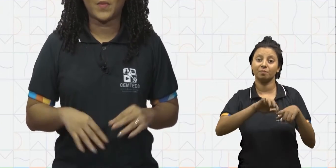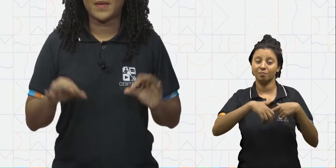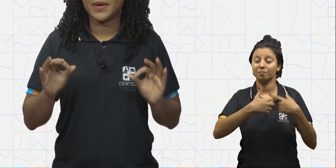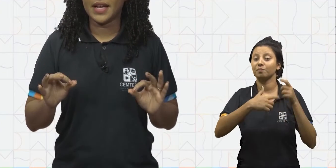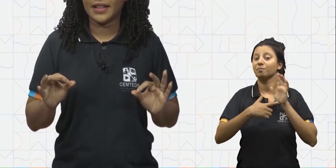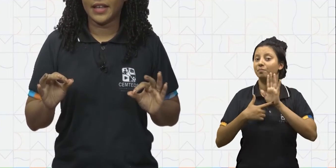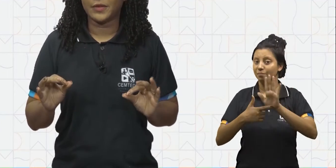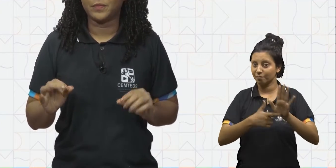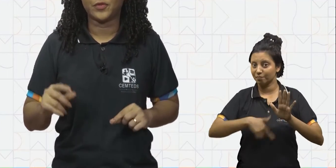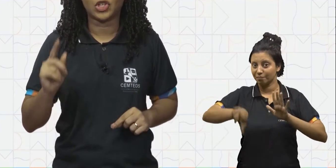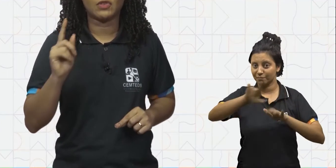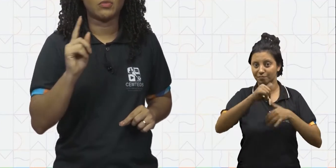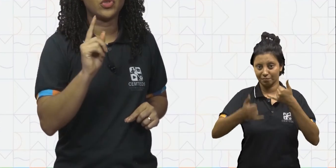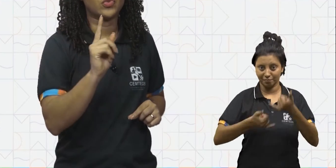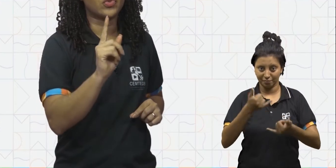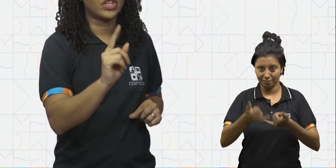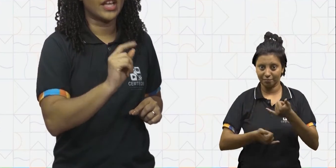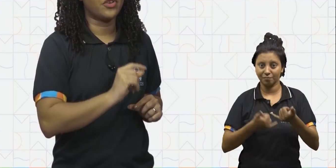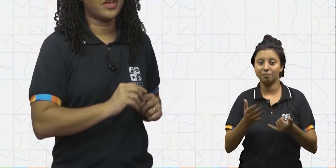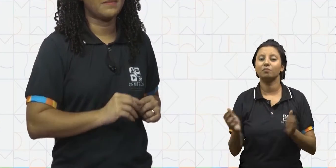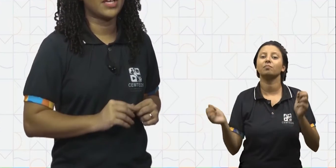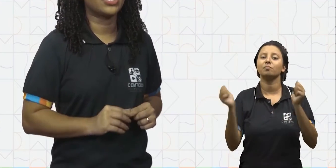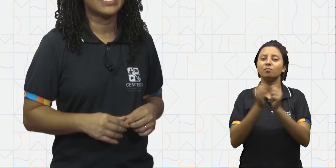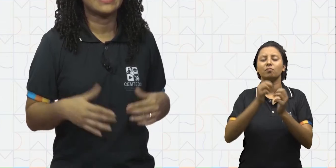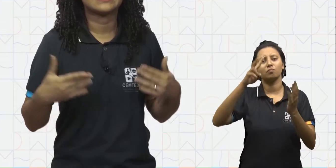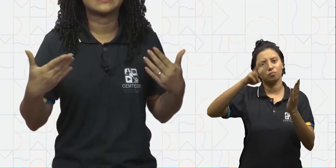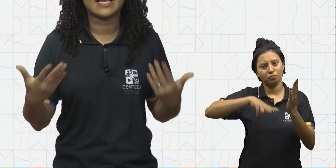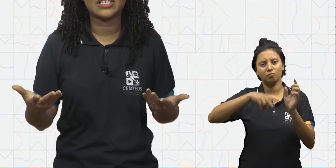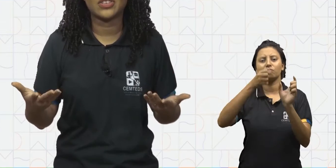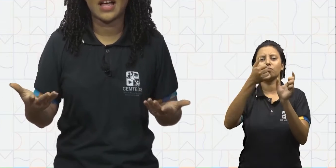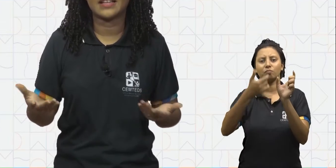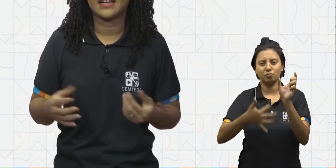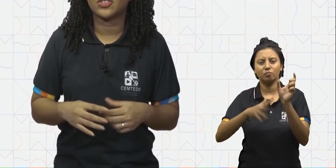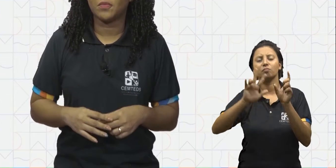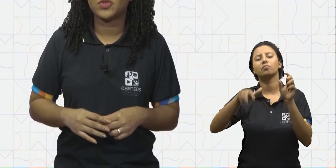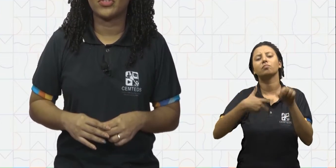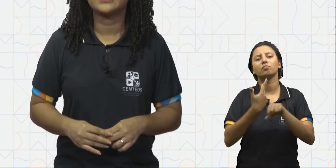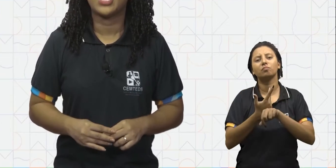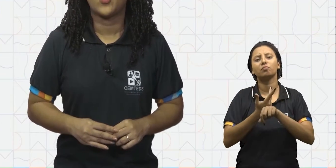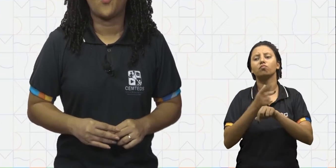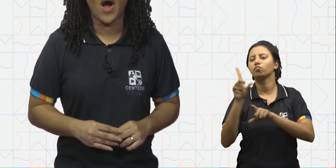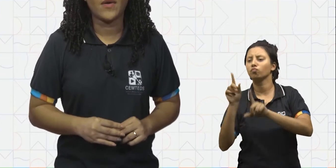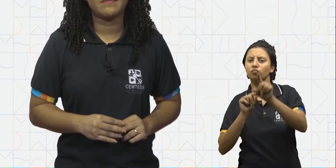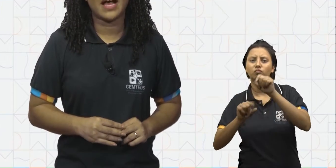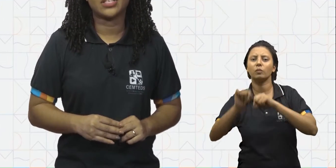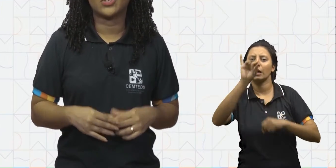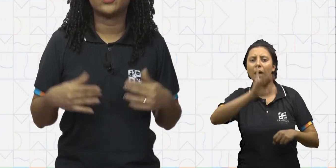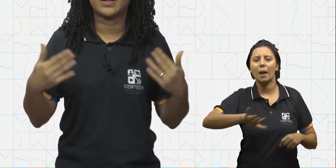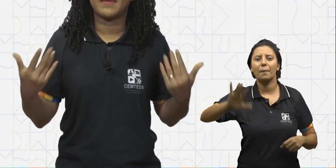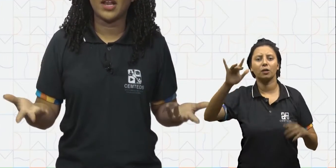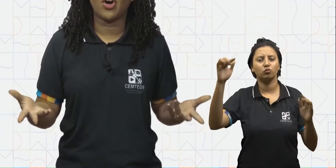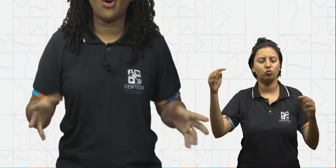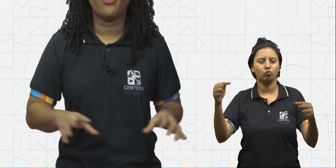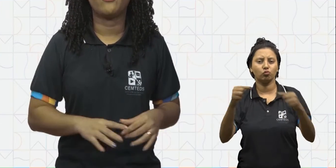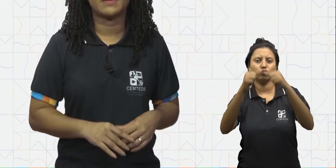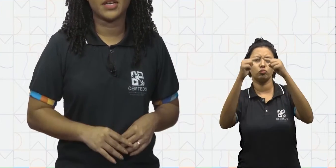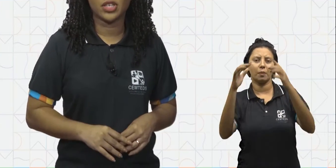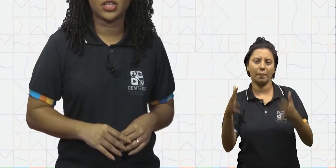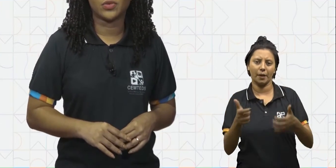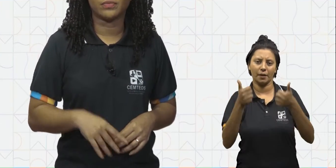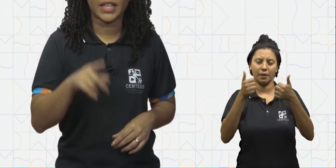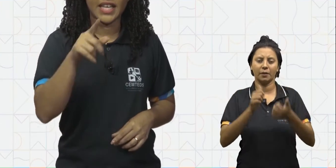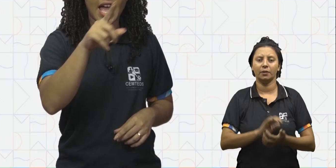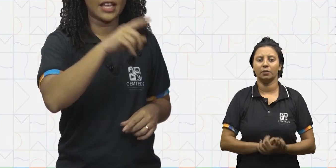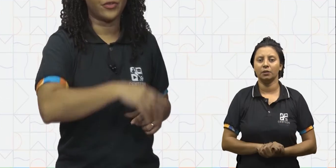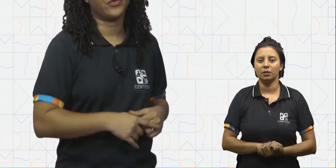nossa aula uma brincadeira. Nós vamos juntos ler o verbete e selecionar entre as opções qual imagem ilustra melhor o